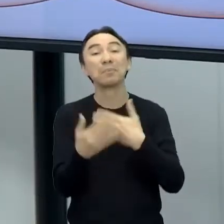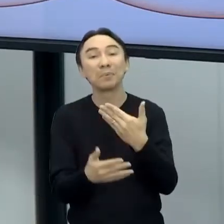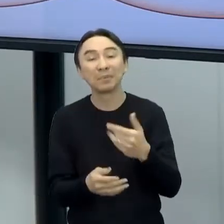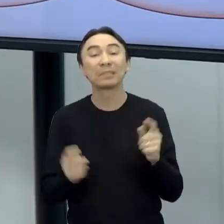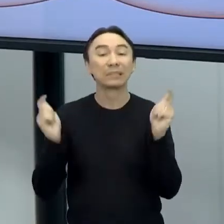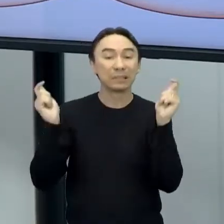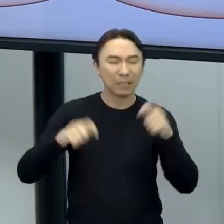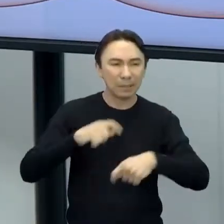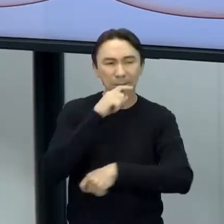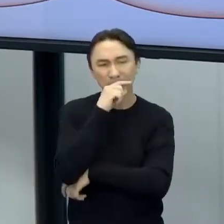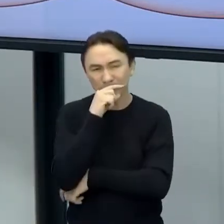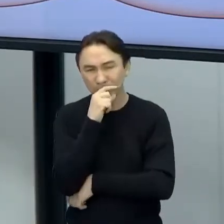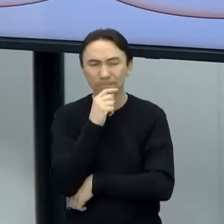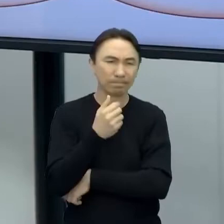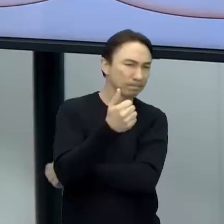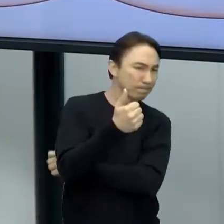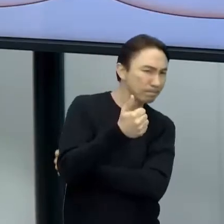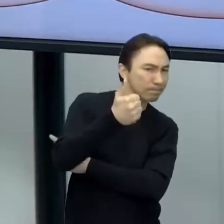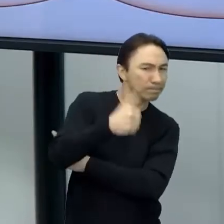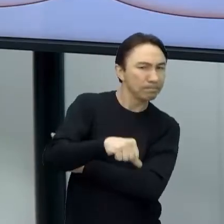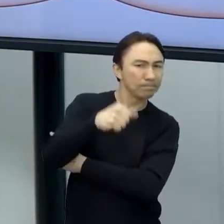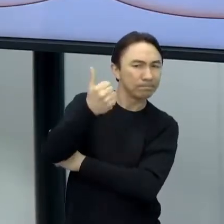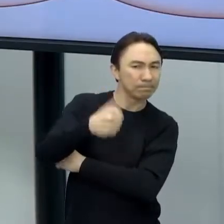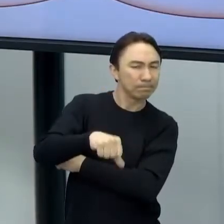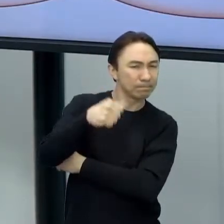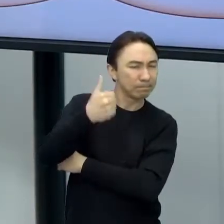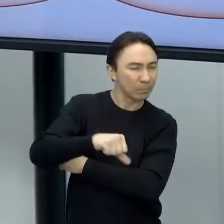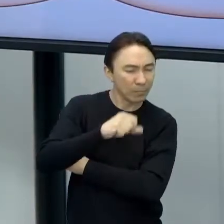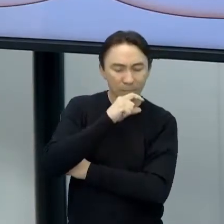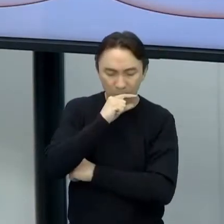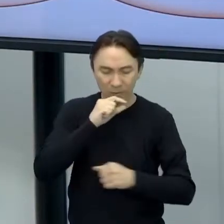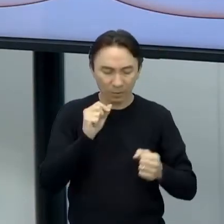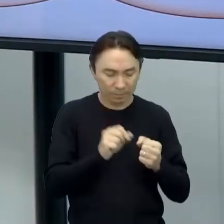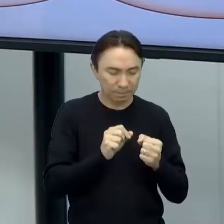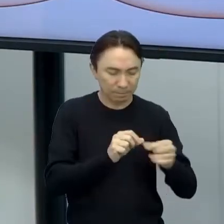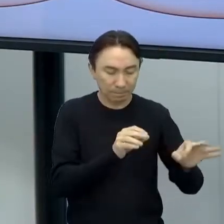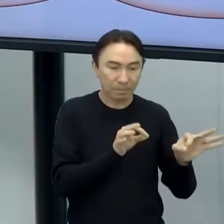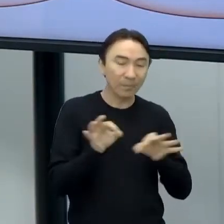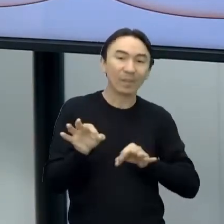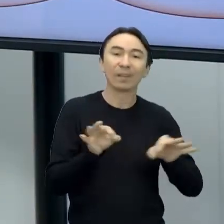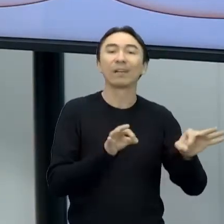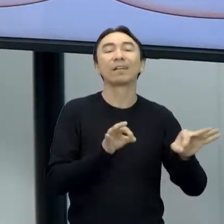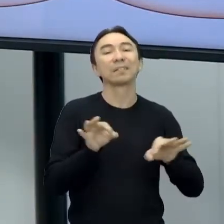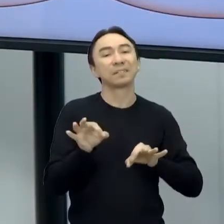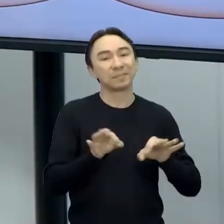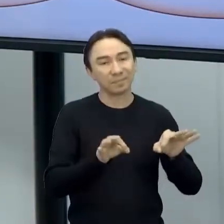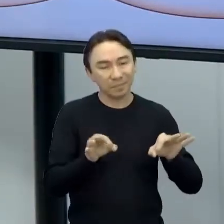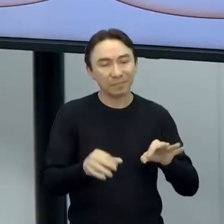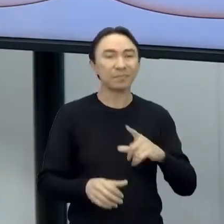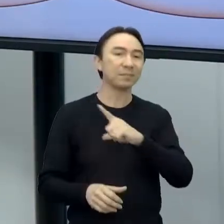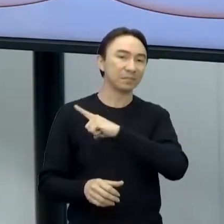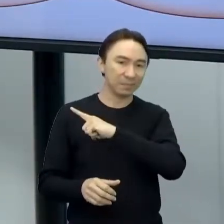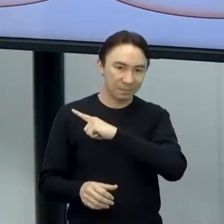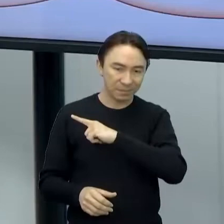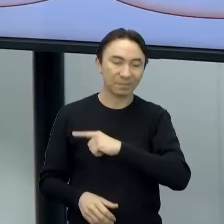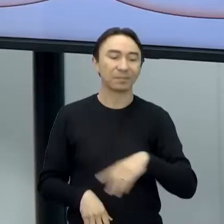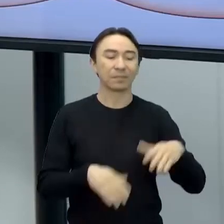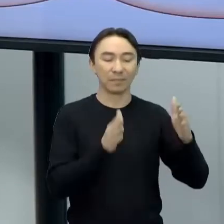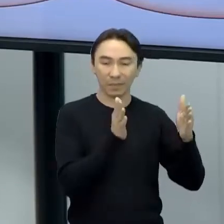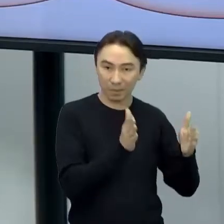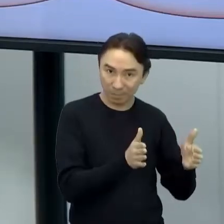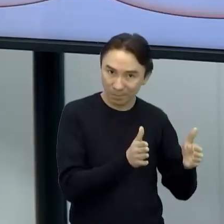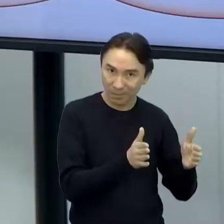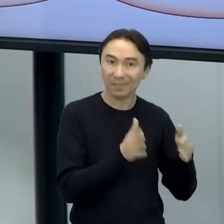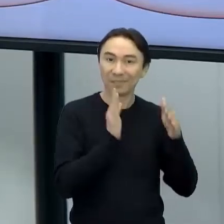analisar, para que a gente possa desenvolver. E aí nós temos essas etapas que